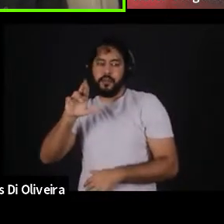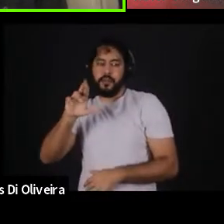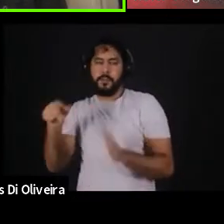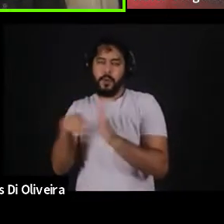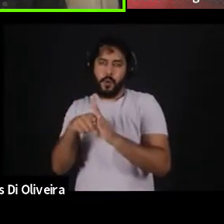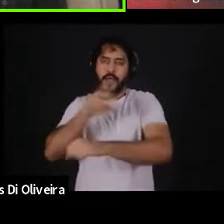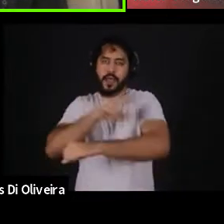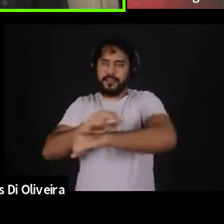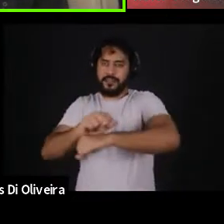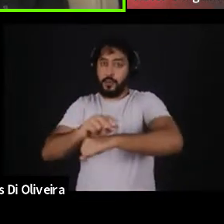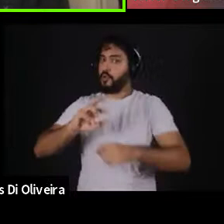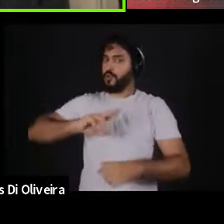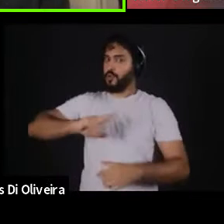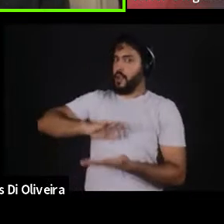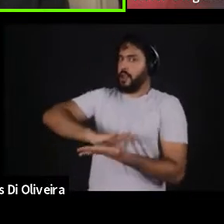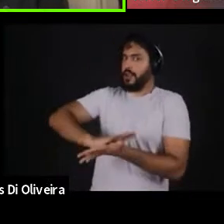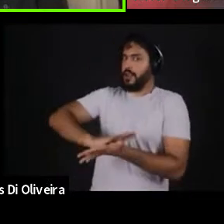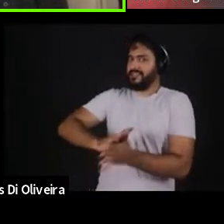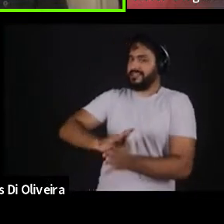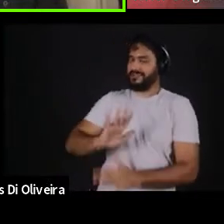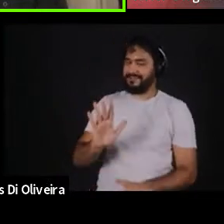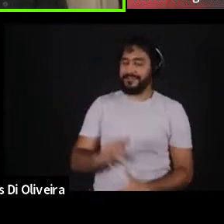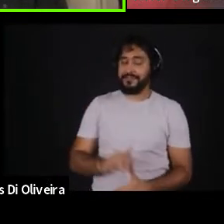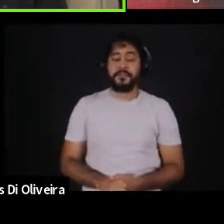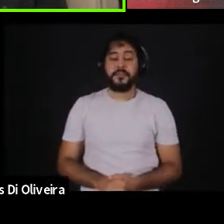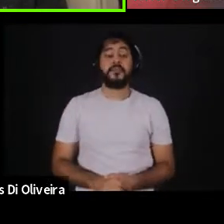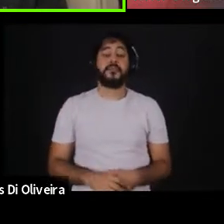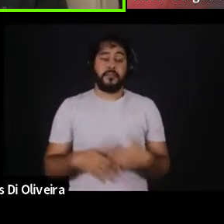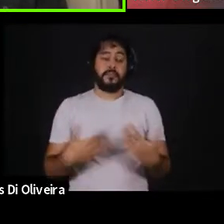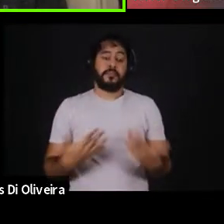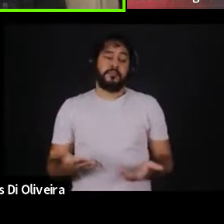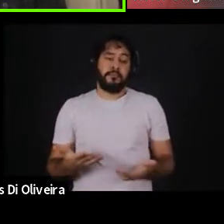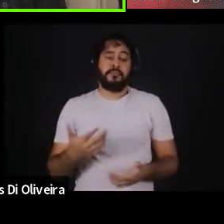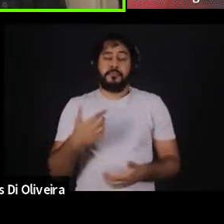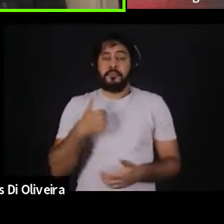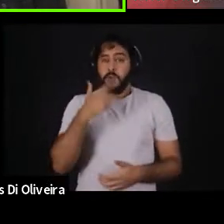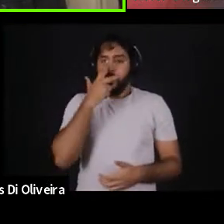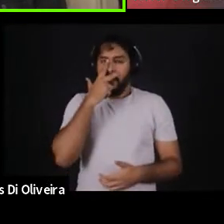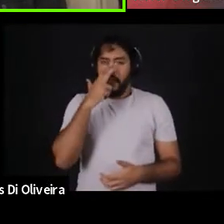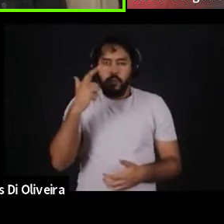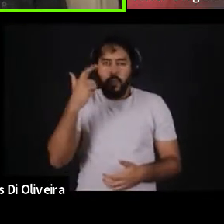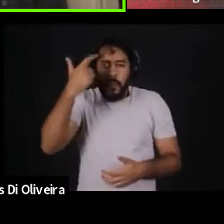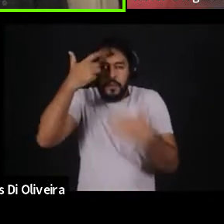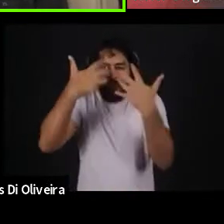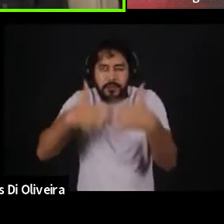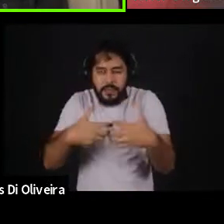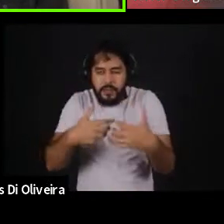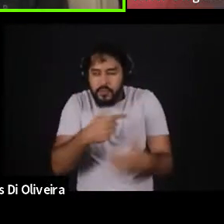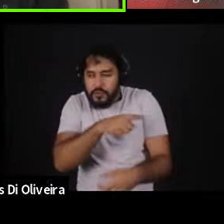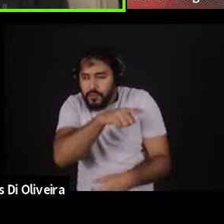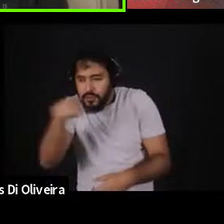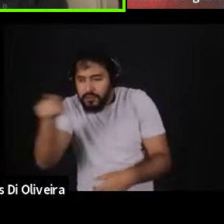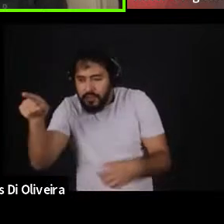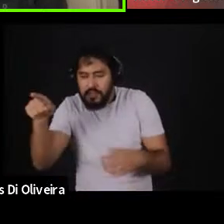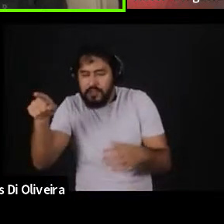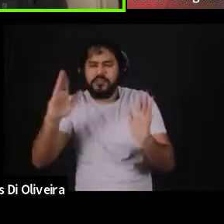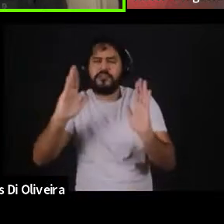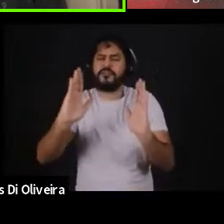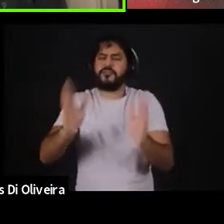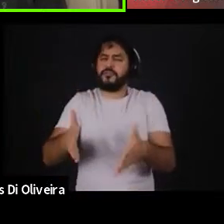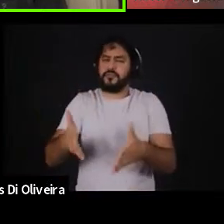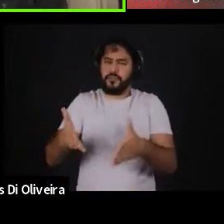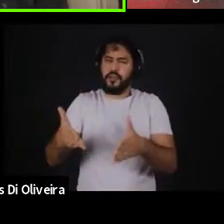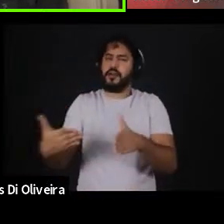racista. Então, assim, eu acho que já participa, acho que o pensamento de vocês já participa nessa